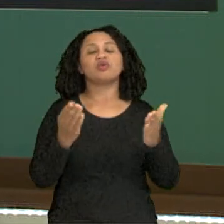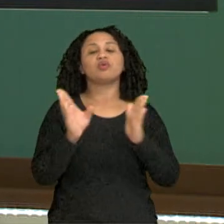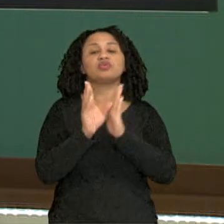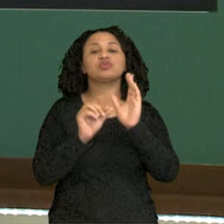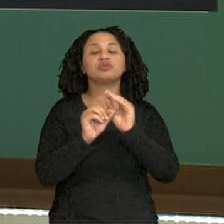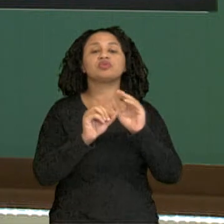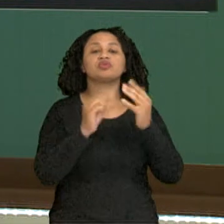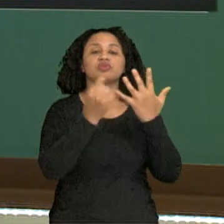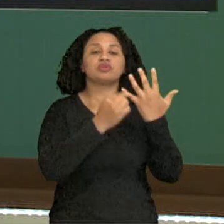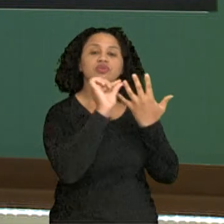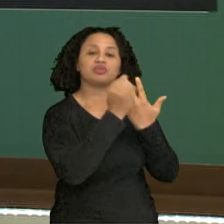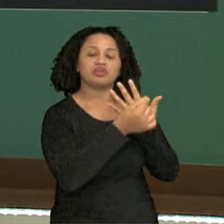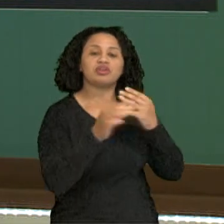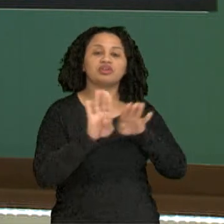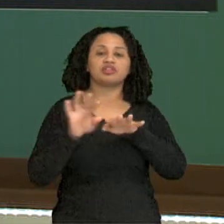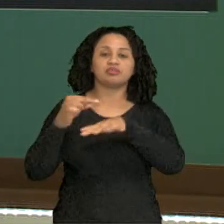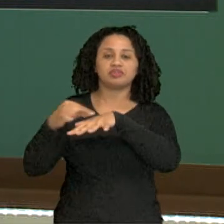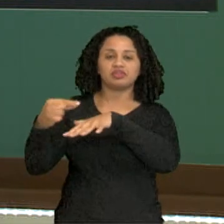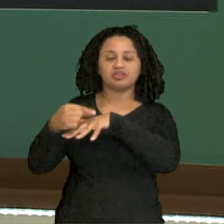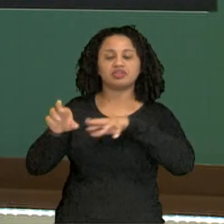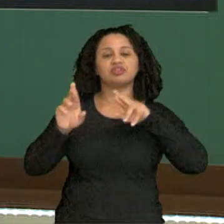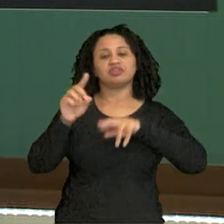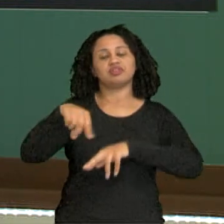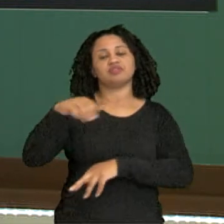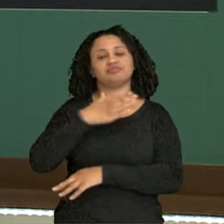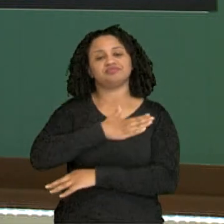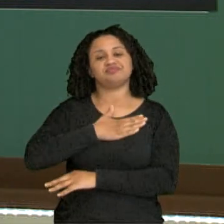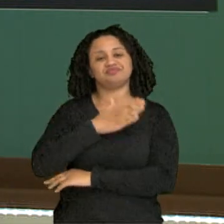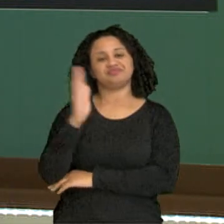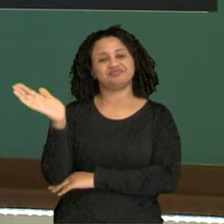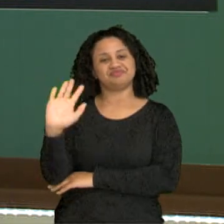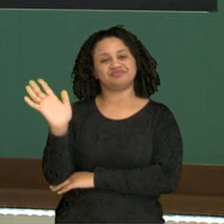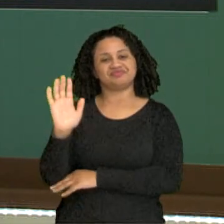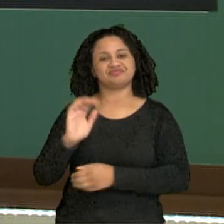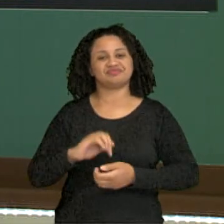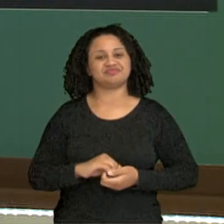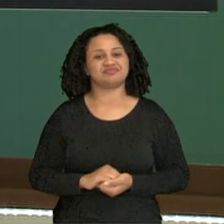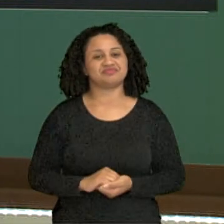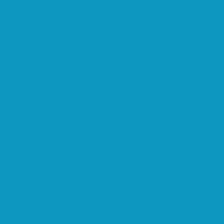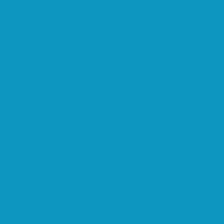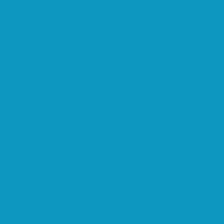aula, nós falamos sobre briófitas e pteridófitas. Espero que vocês tenham gostado e até breve!